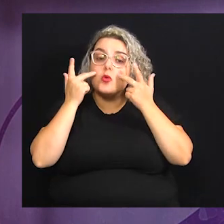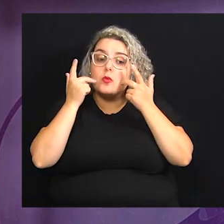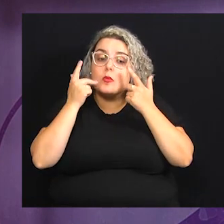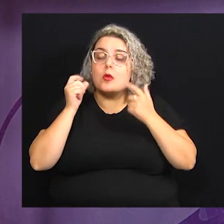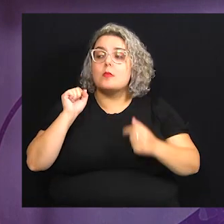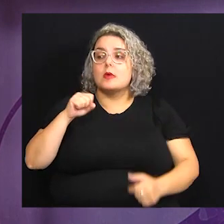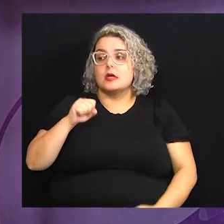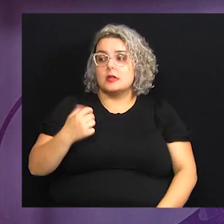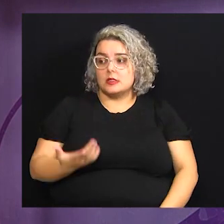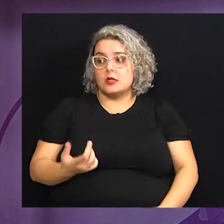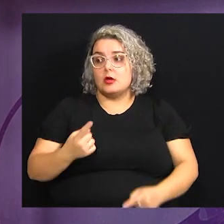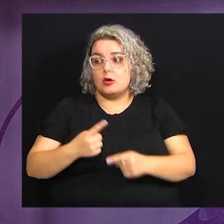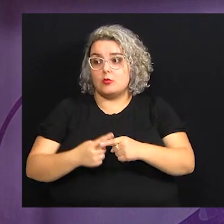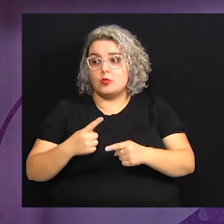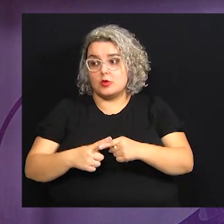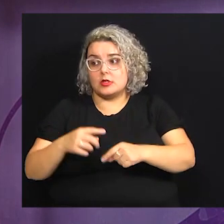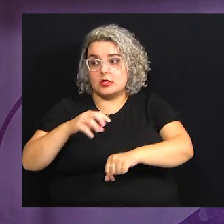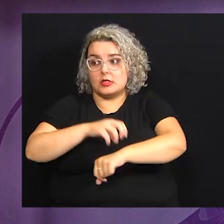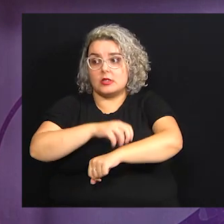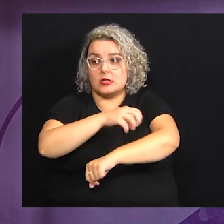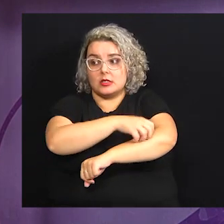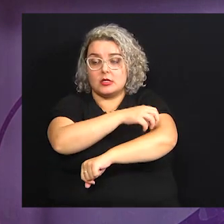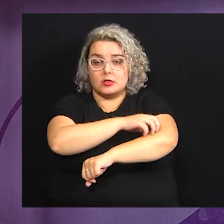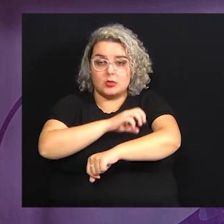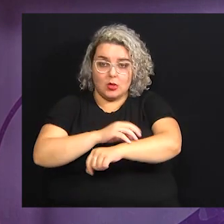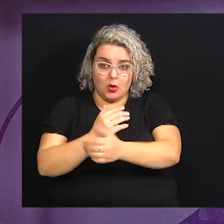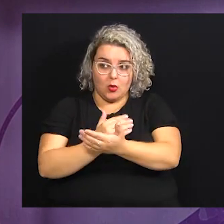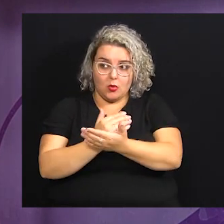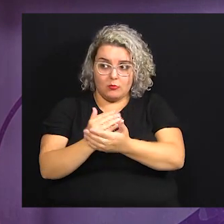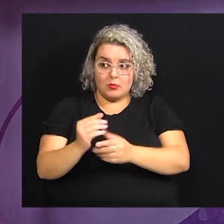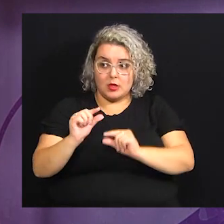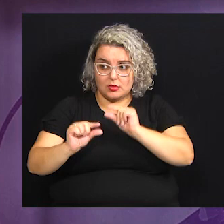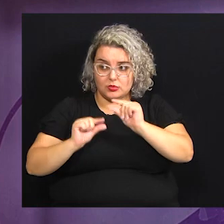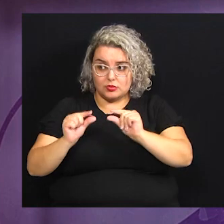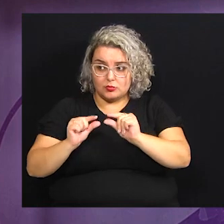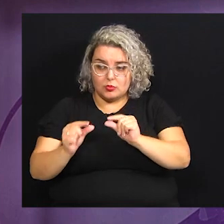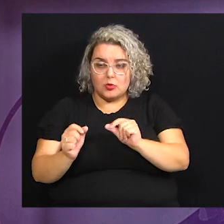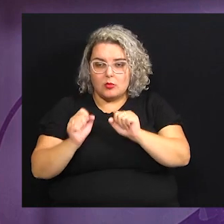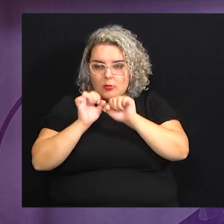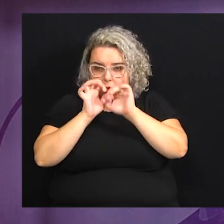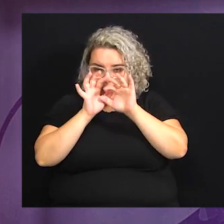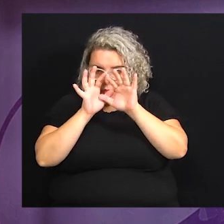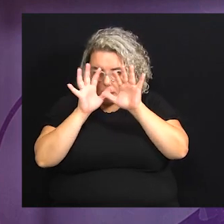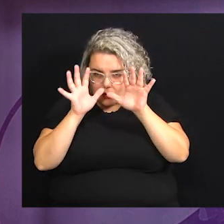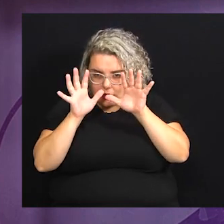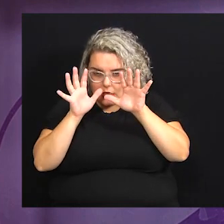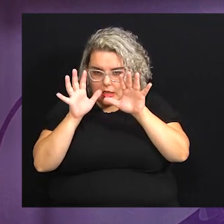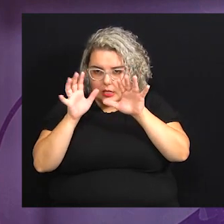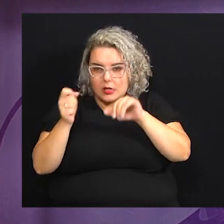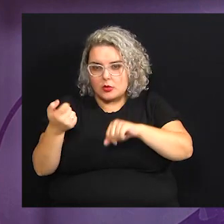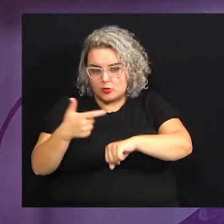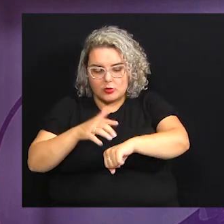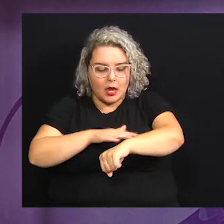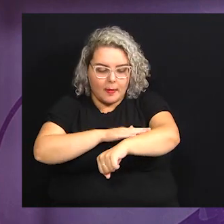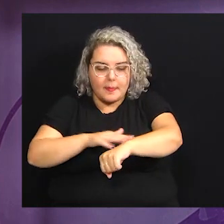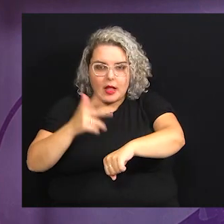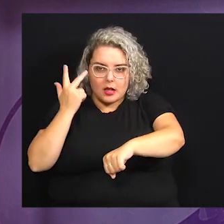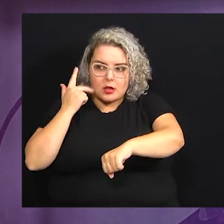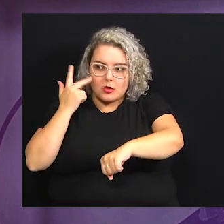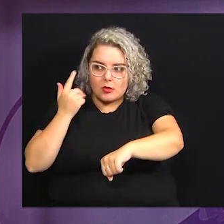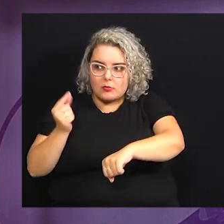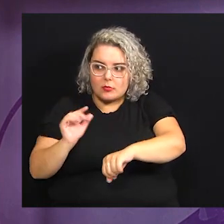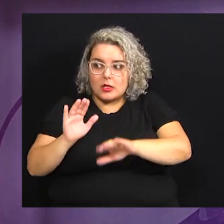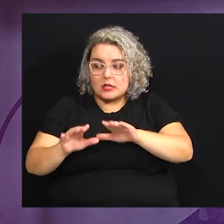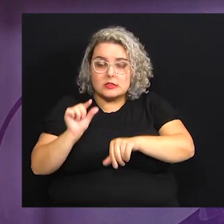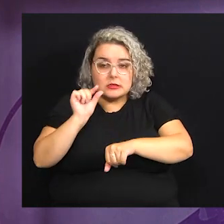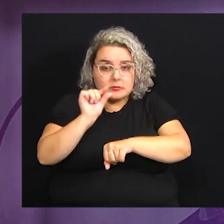Normalmente sim, porque essas manchas geralmente elas começam um pouquinho mais clara que o tom de pele normal,